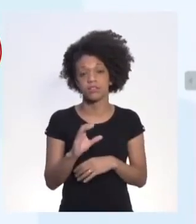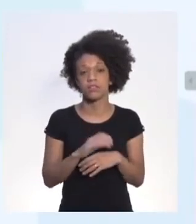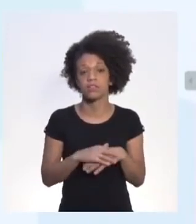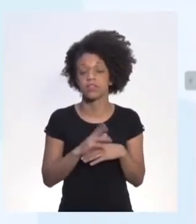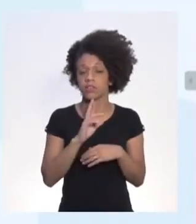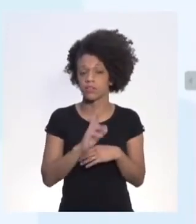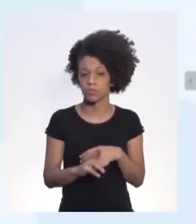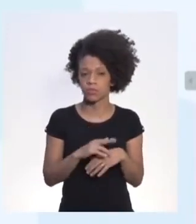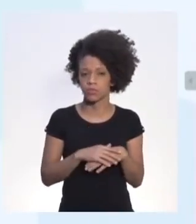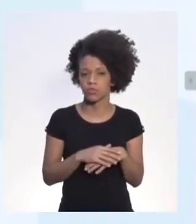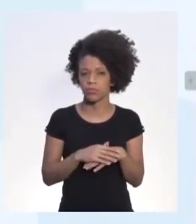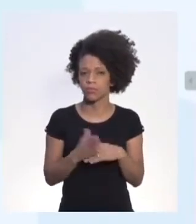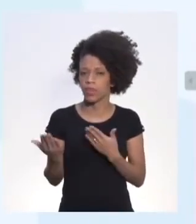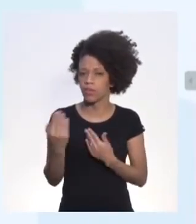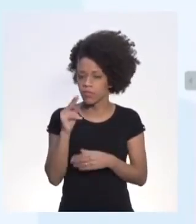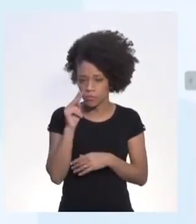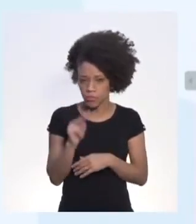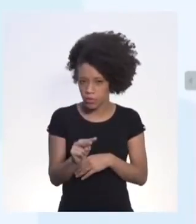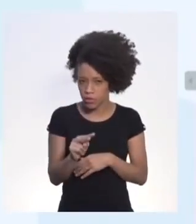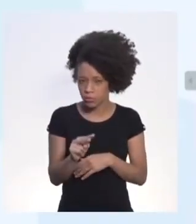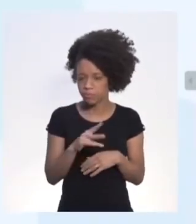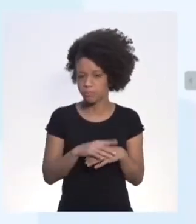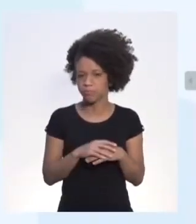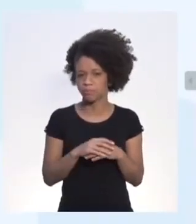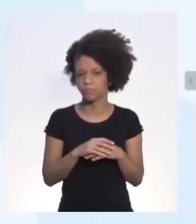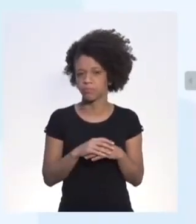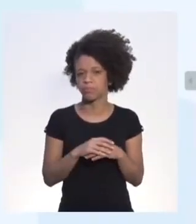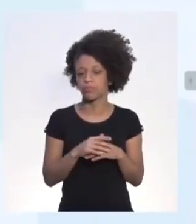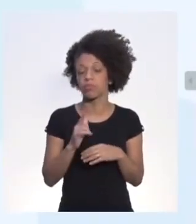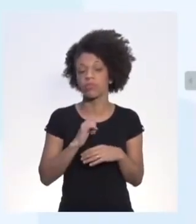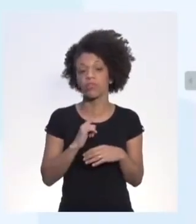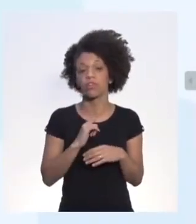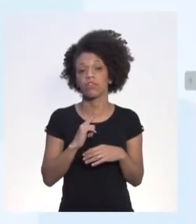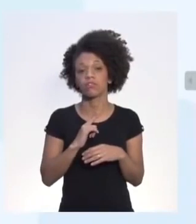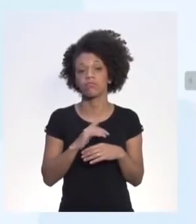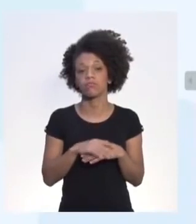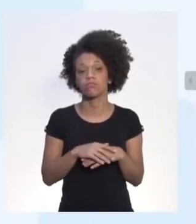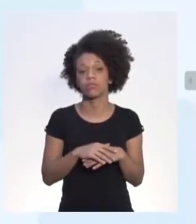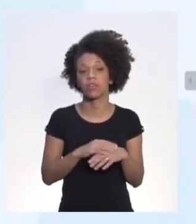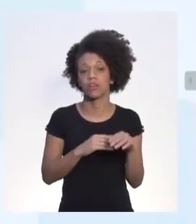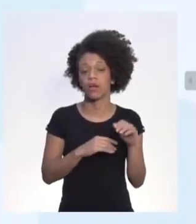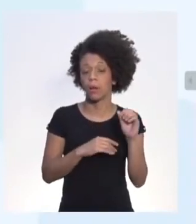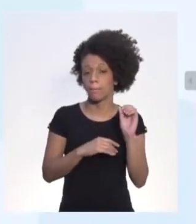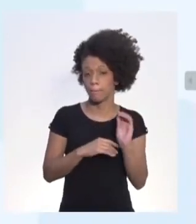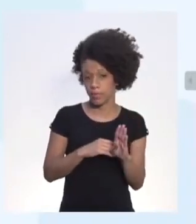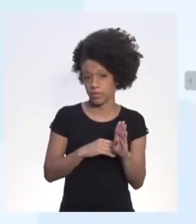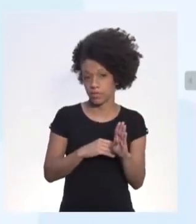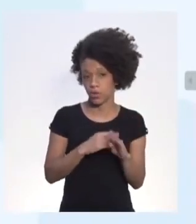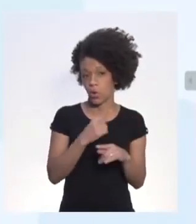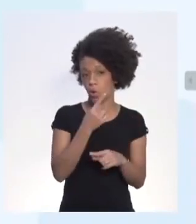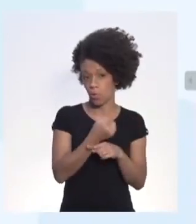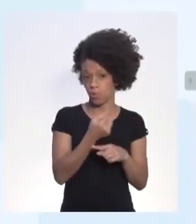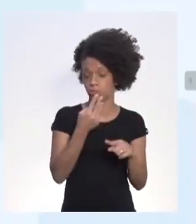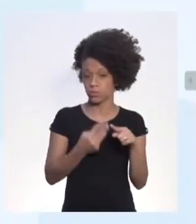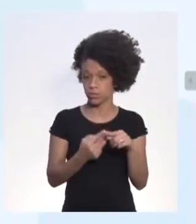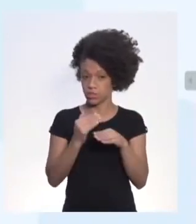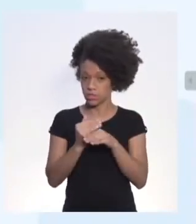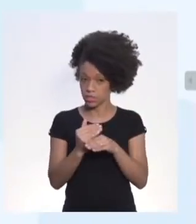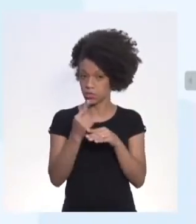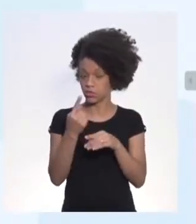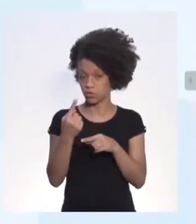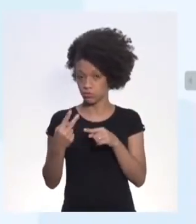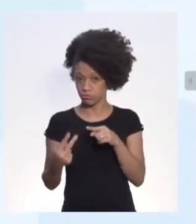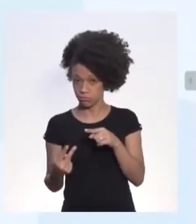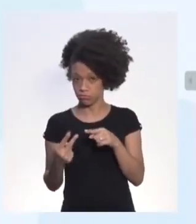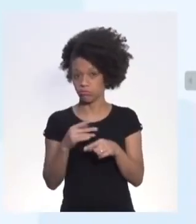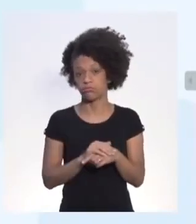a resposta. Vamos observar isso aí? Então, aqui eu tenho o que foi a letra B, né? Ó, 1/3 se encaixa aqui,